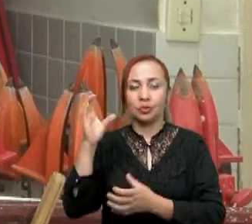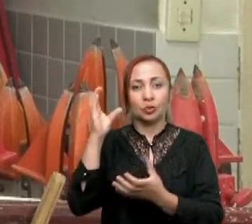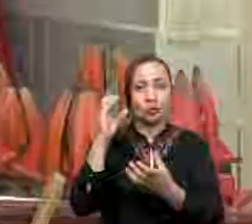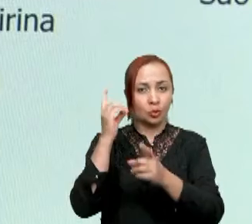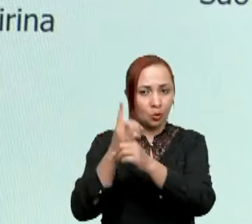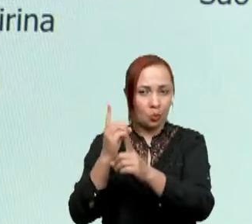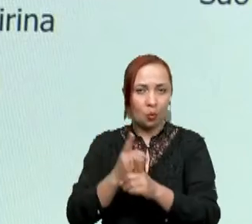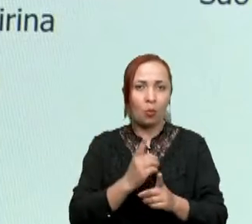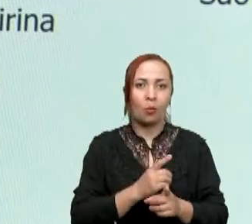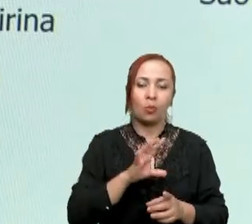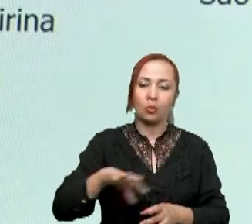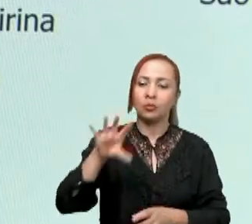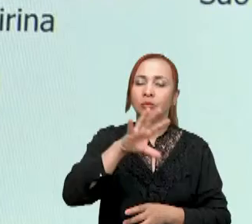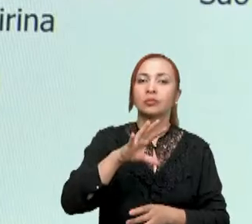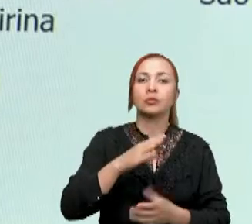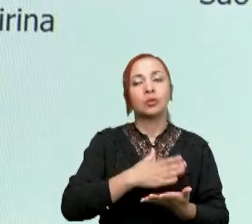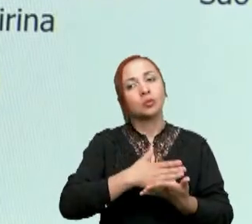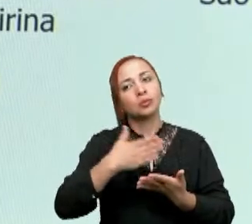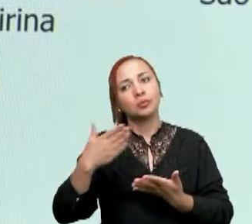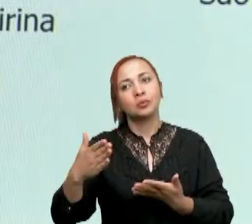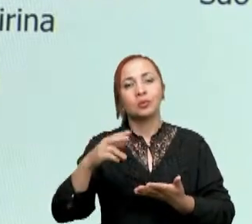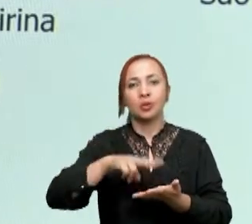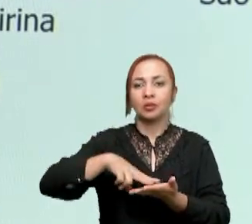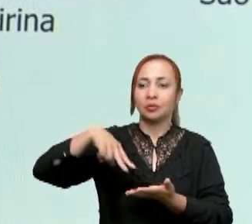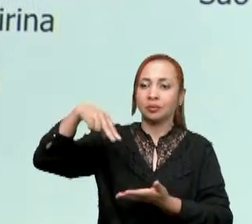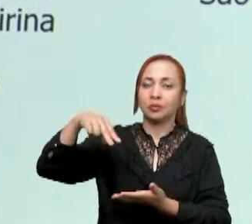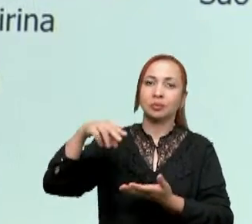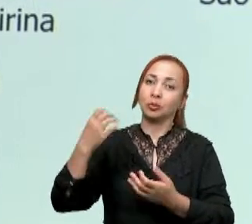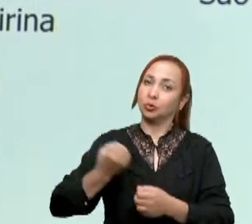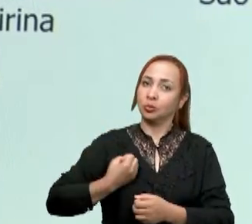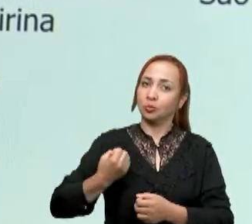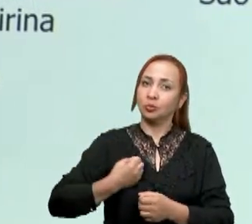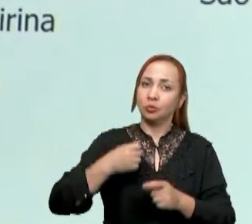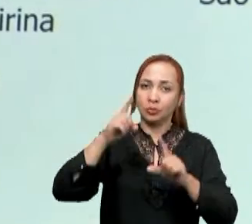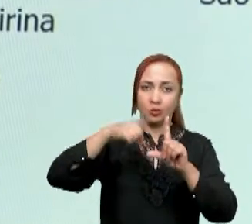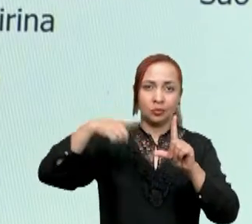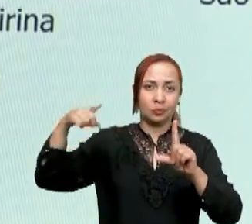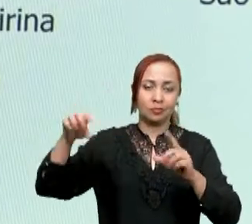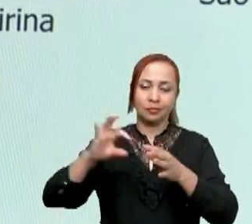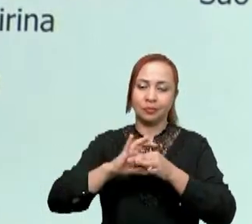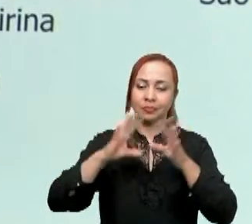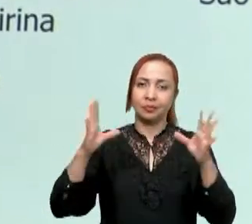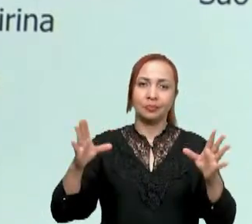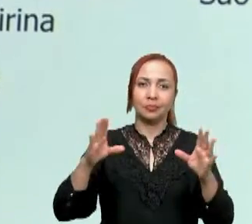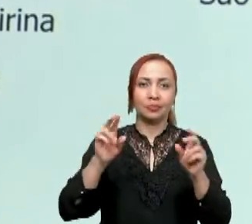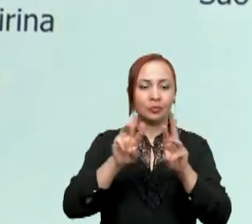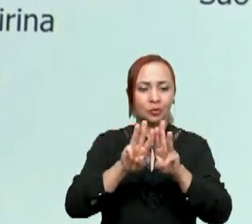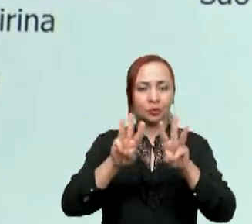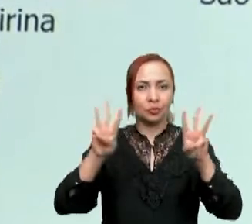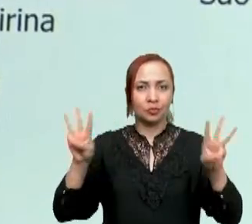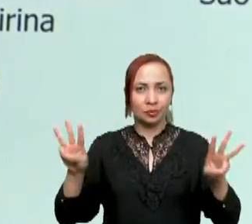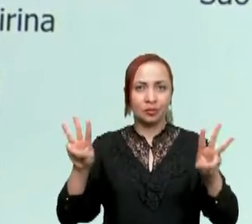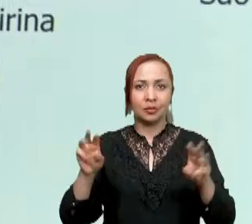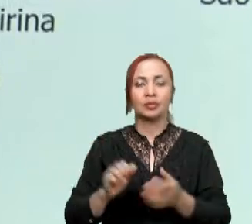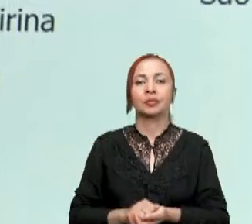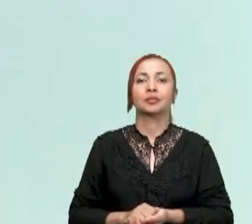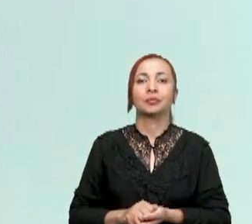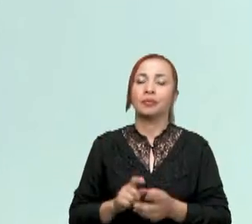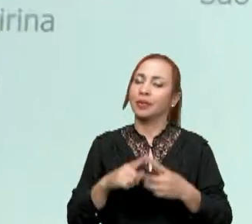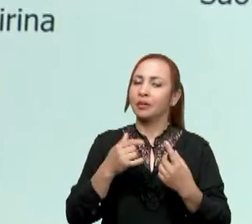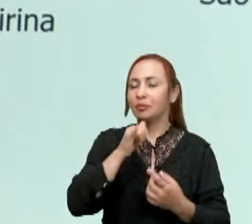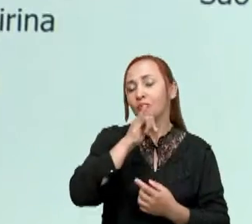geolocalização então partimos para uma um levantamento de dados né que estariam disponíveis nos sites e portais oficiais